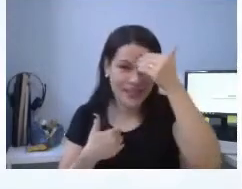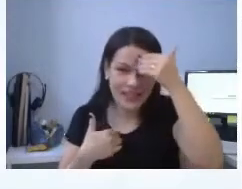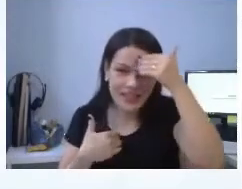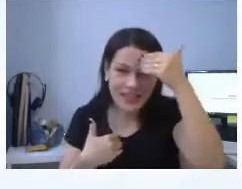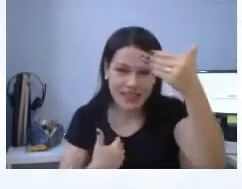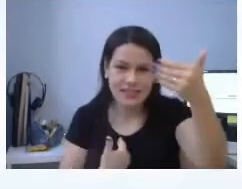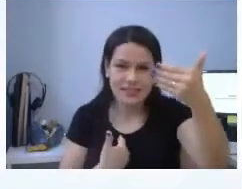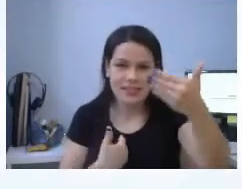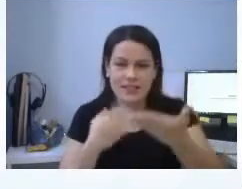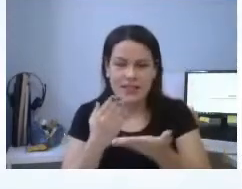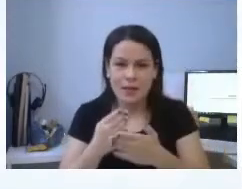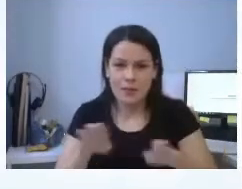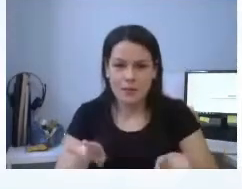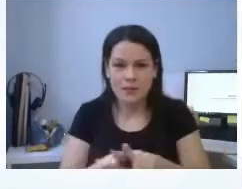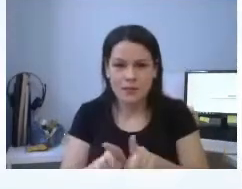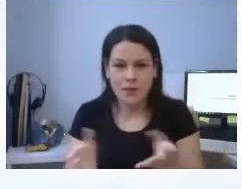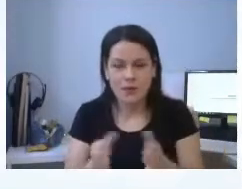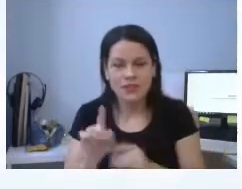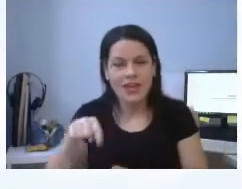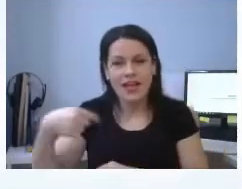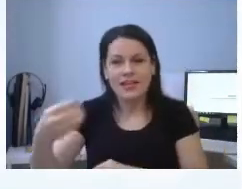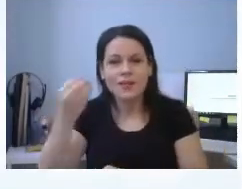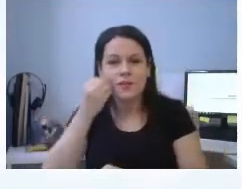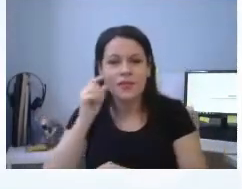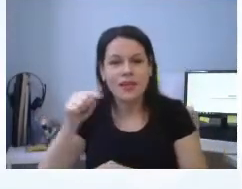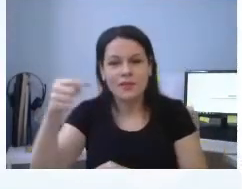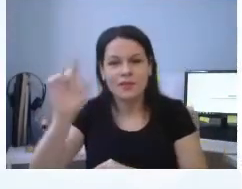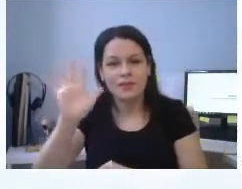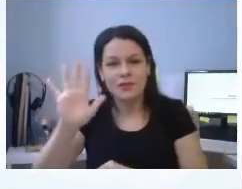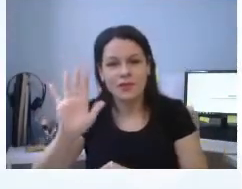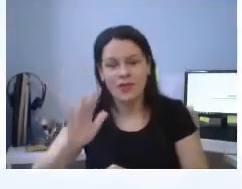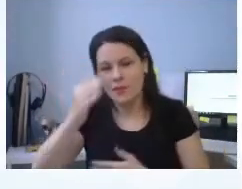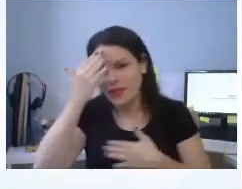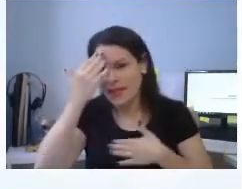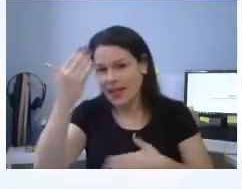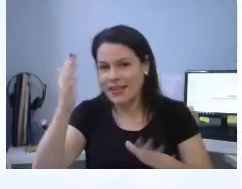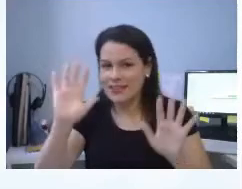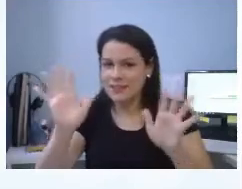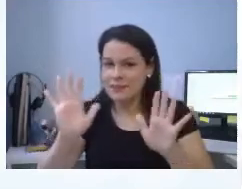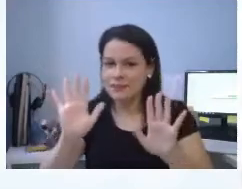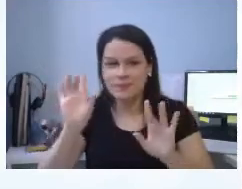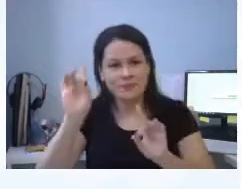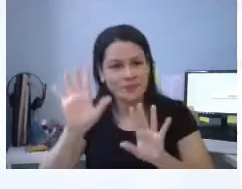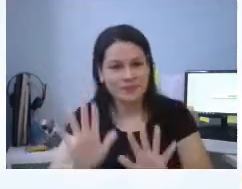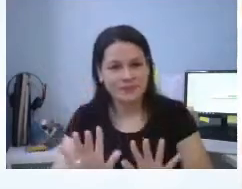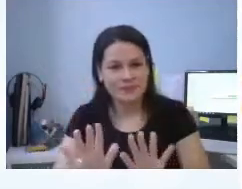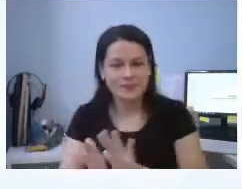Agradecemos e ficamos por aqui e até uma próxima oportunidade. Obrigada. Até mais. Fiquem todos com Deus. Tchau, tchau.